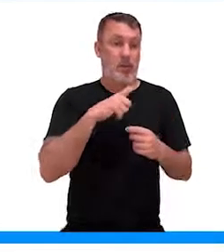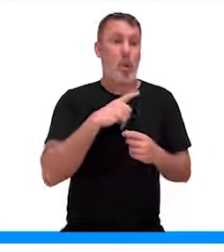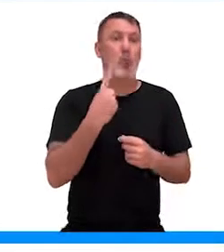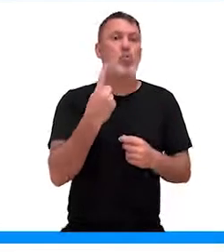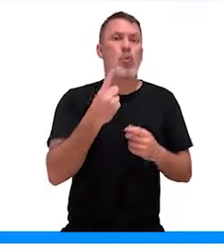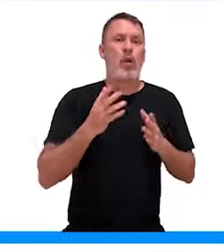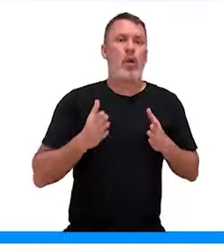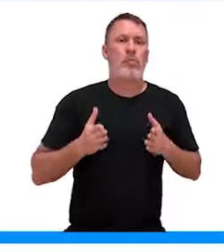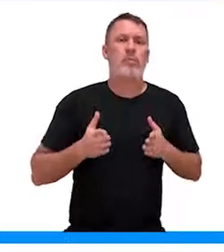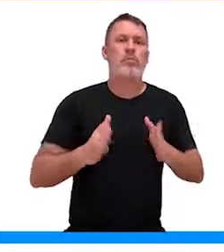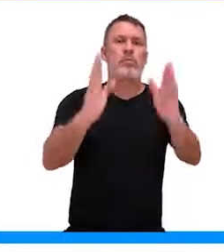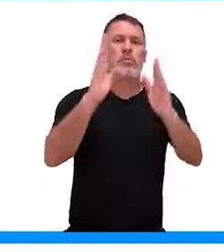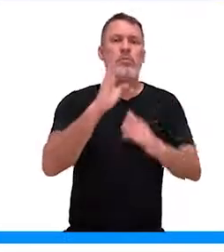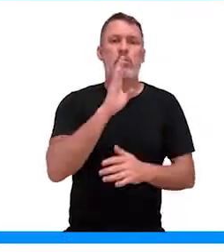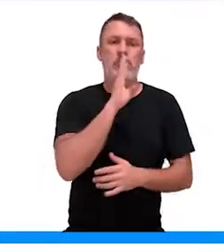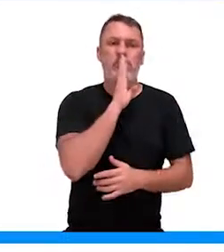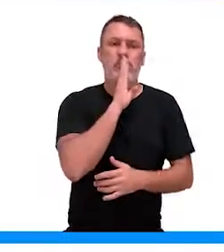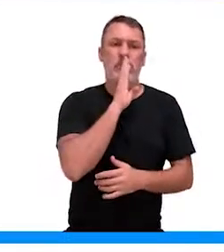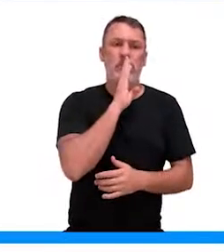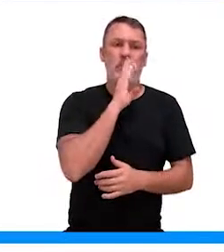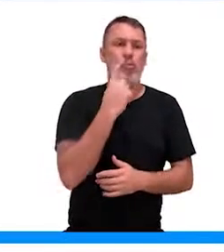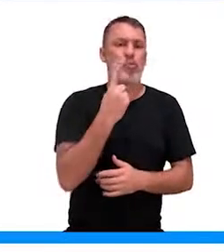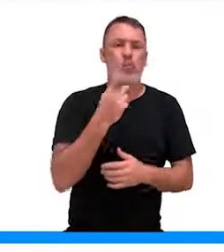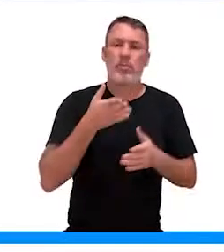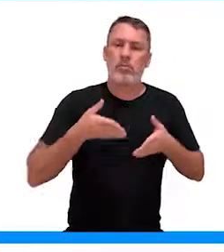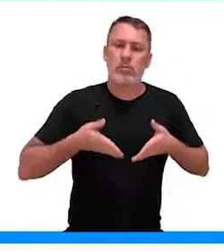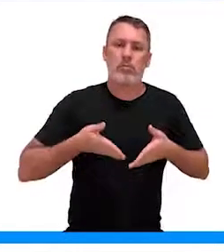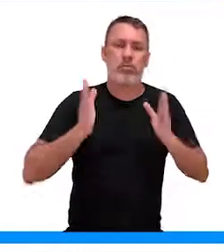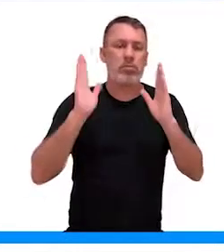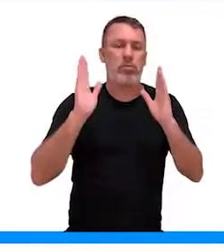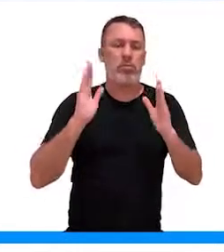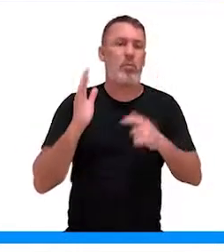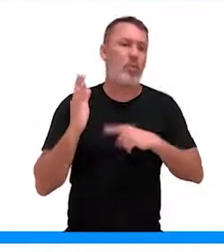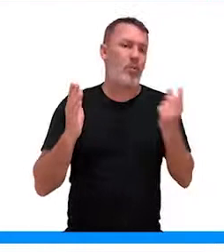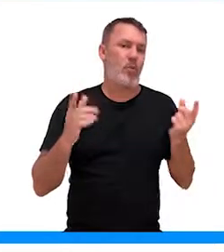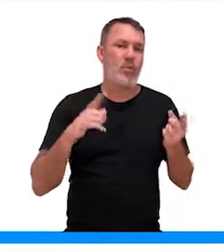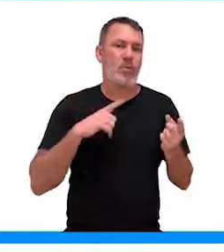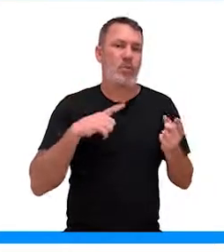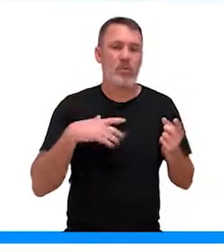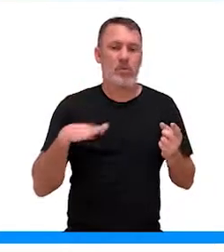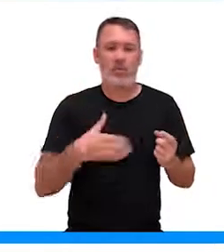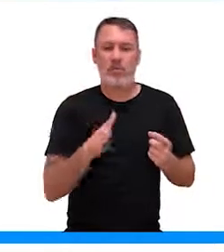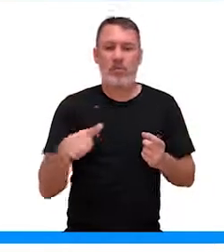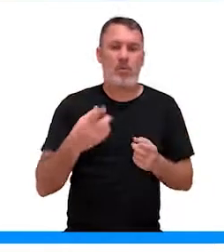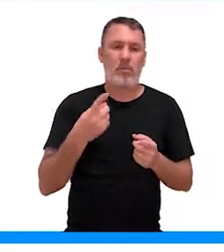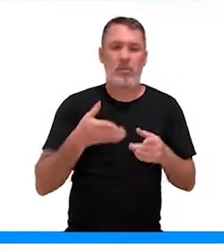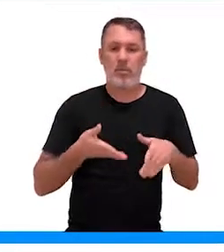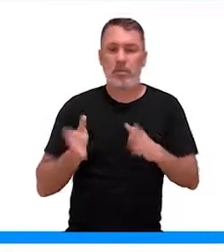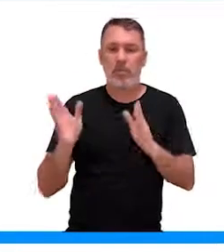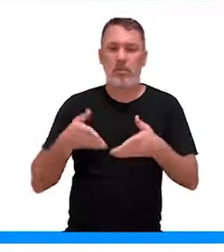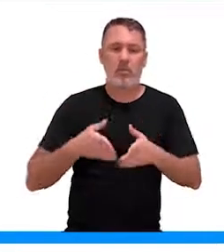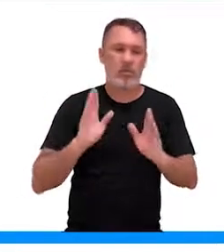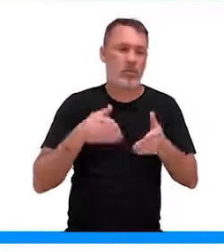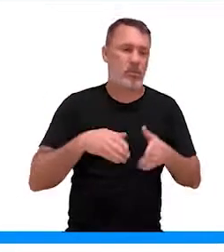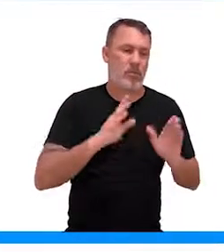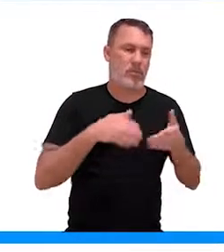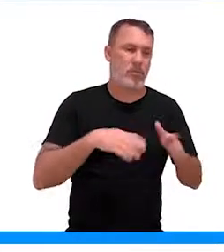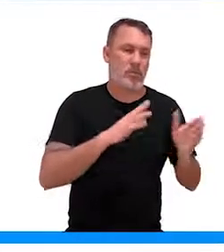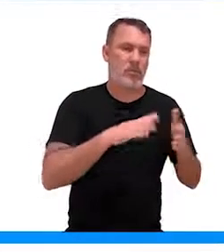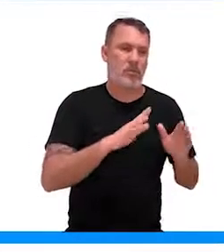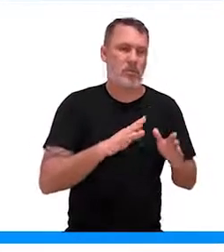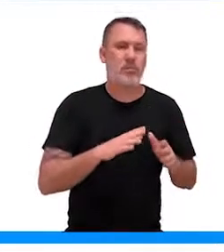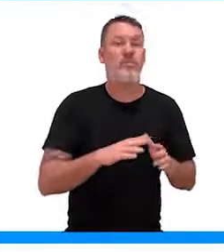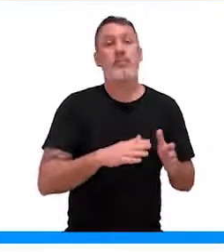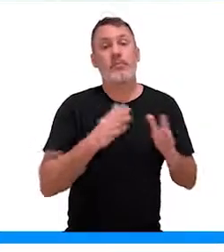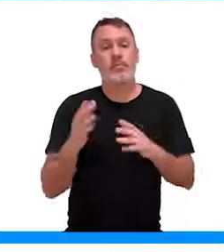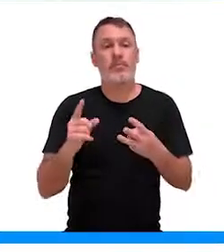único caminho, tudo bem? É um único caminho ali, claro, de saída e de desembocadura. E